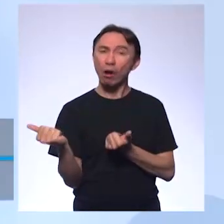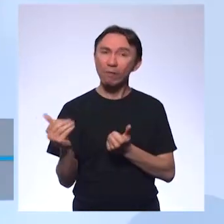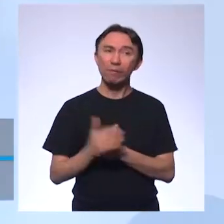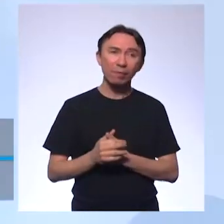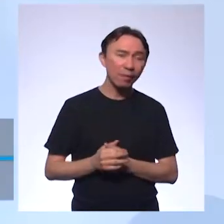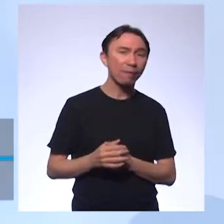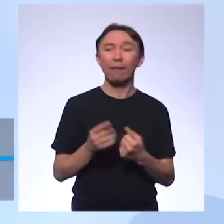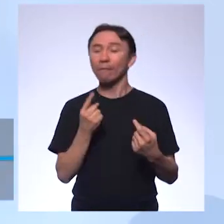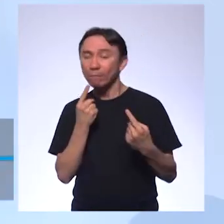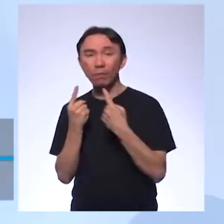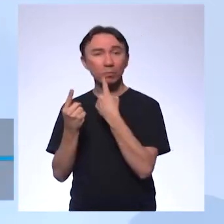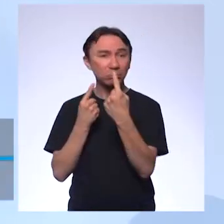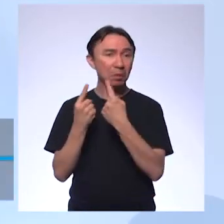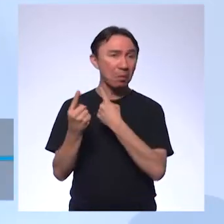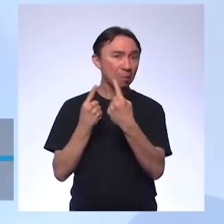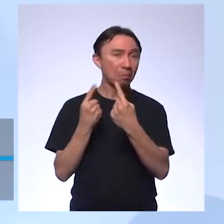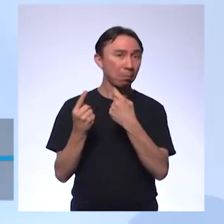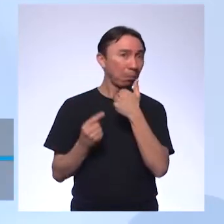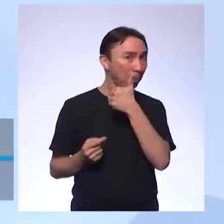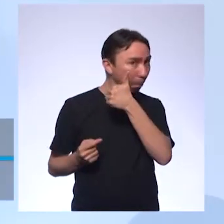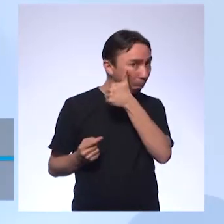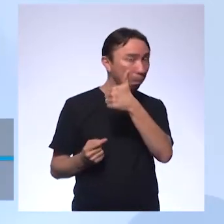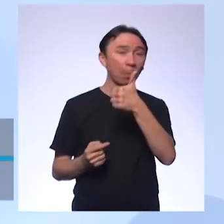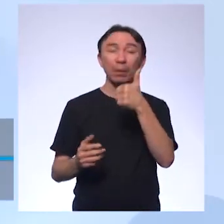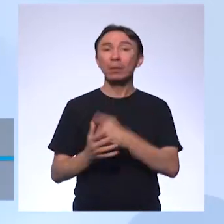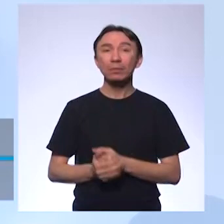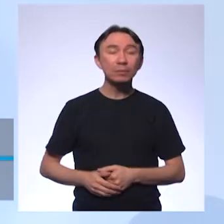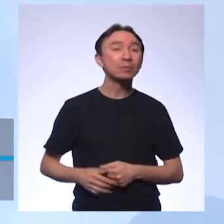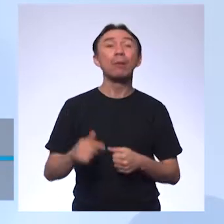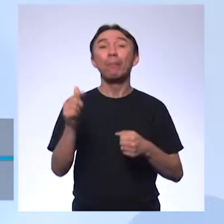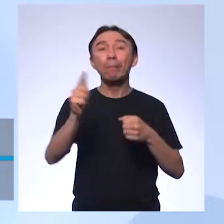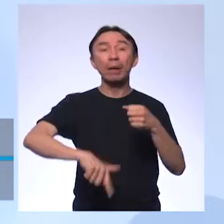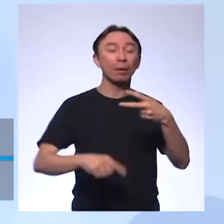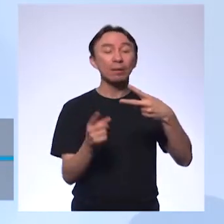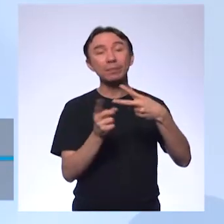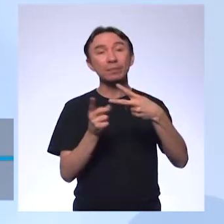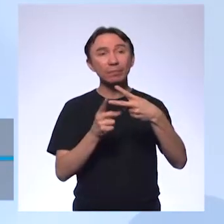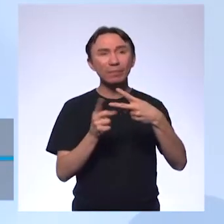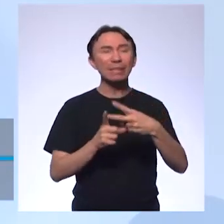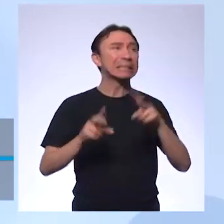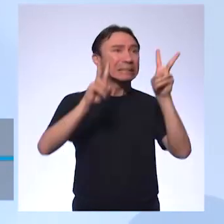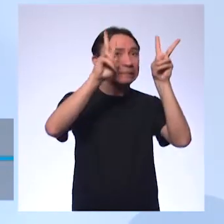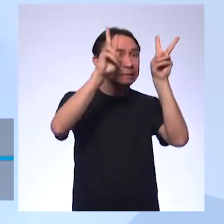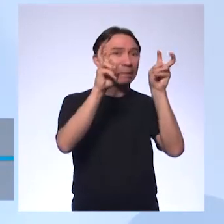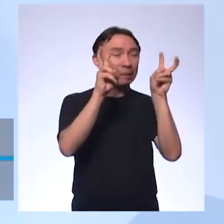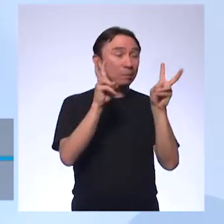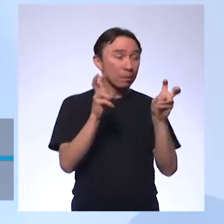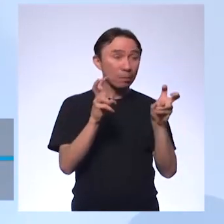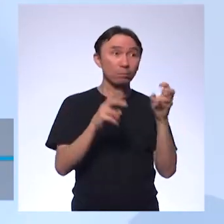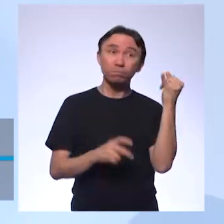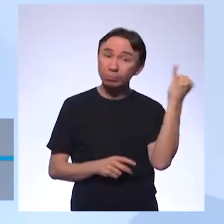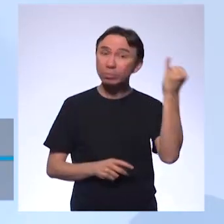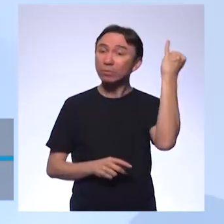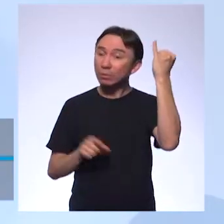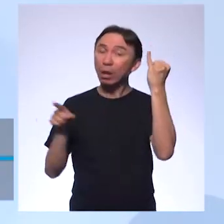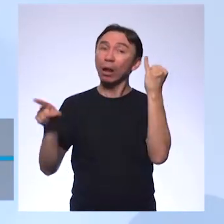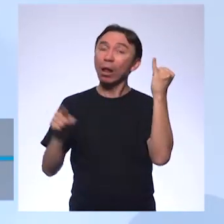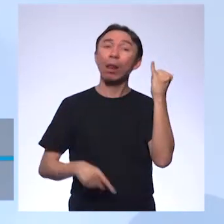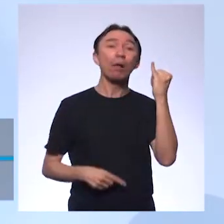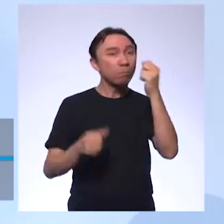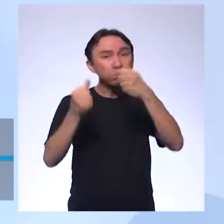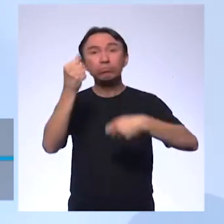bem com os nossos alunos, e segundo, porque ela traz temas importantíssimos, né, que vêm de encontro com a questão